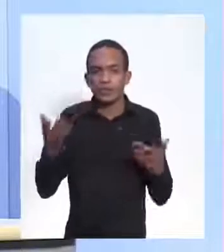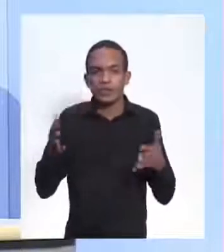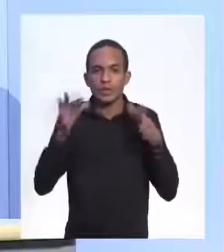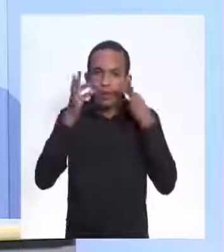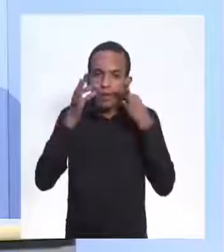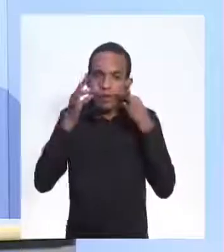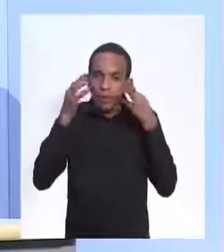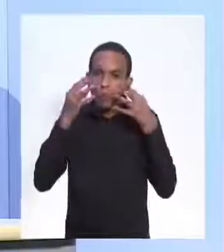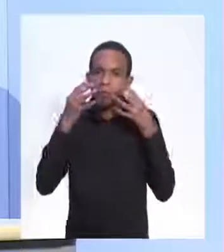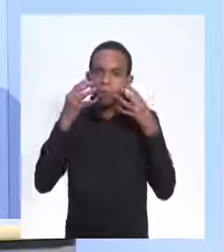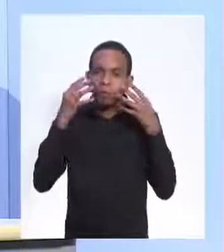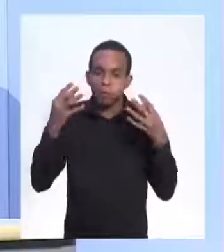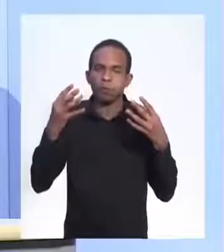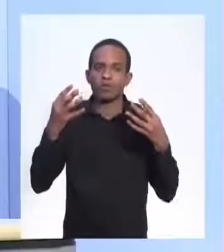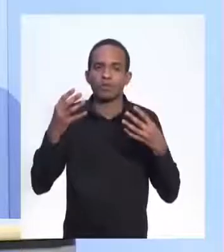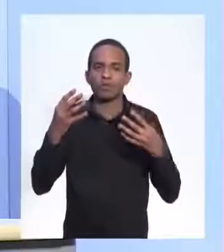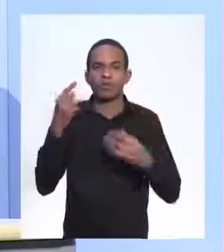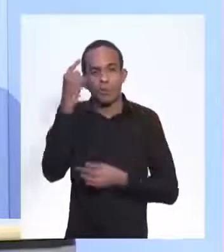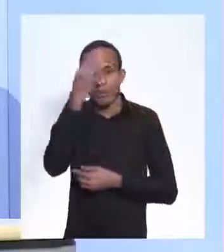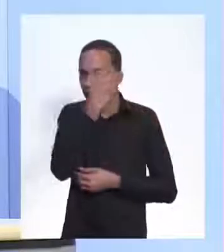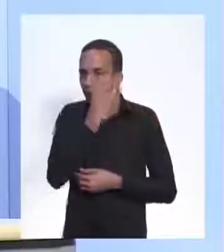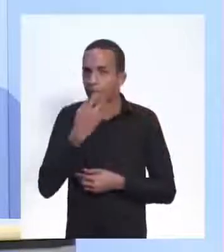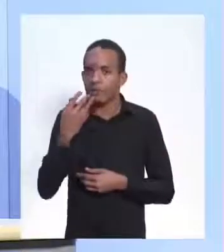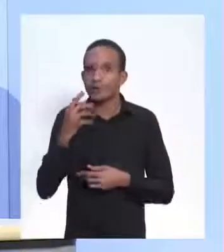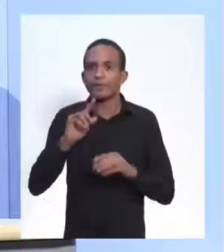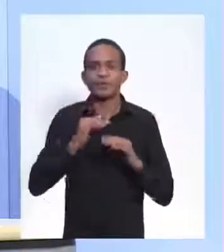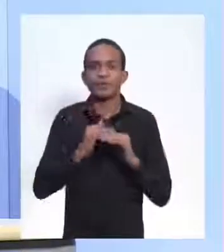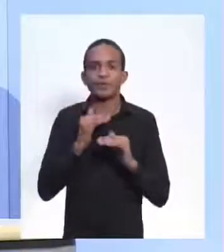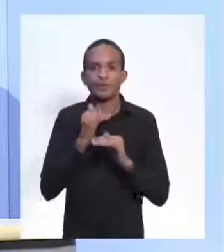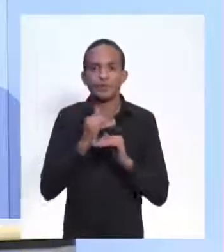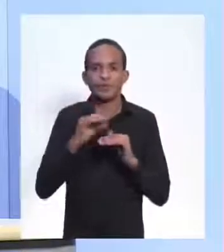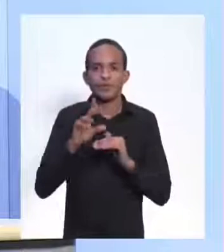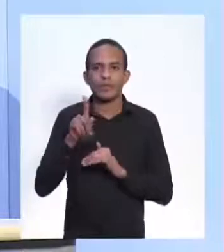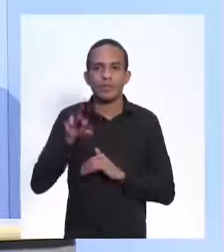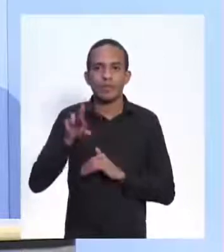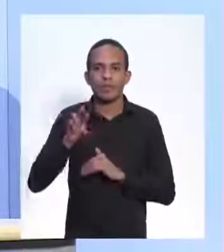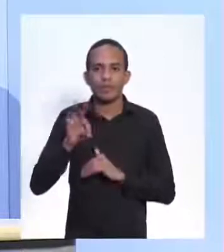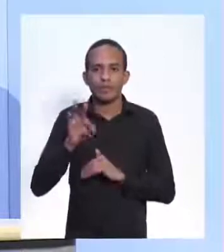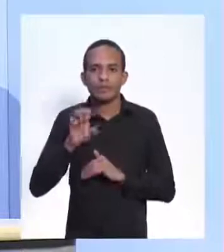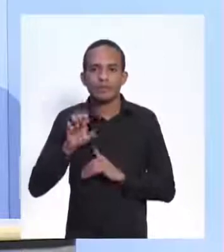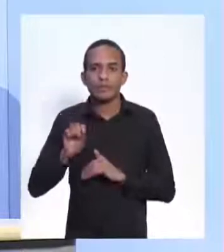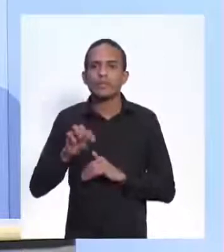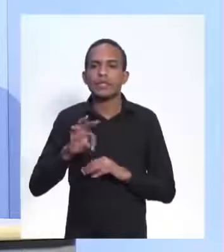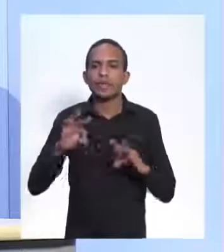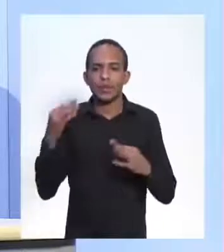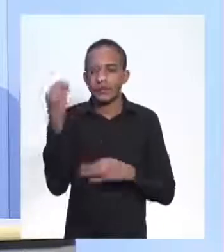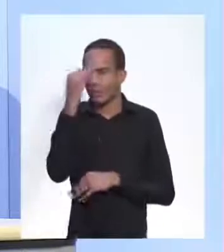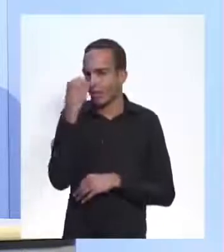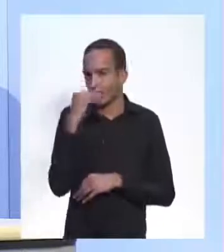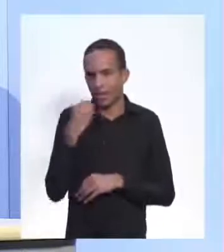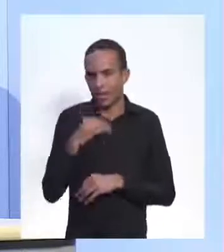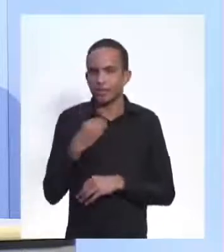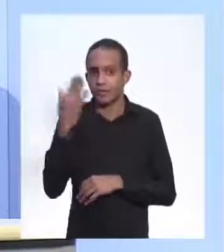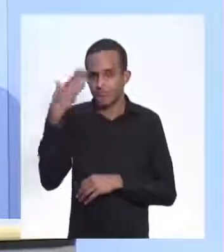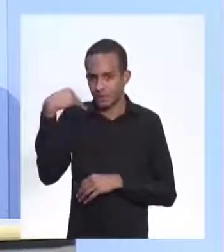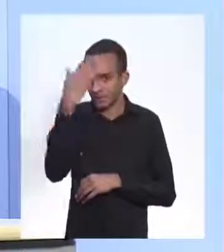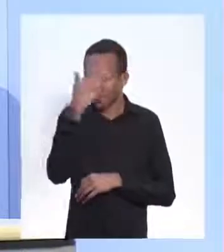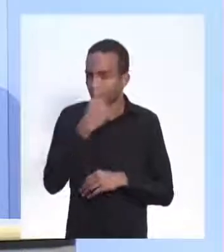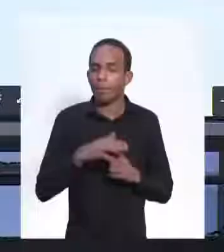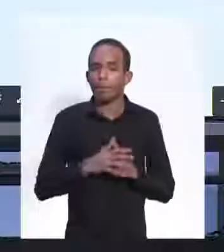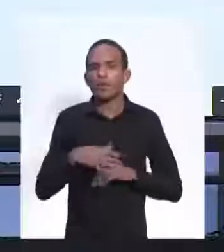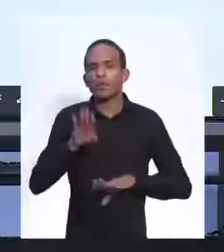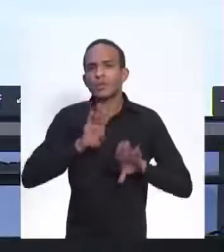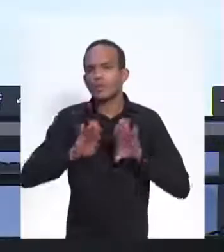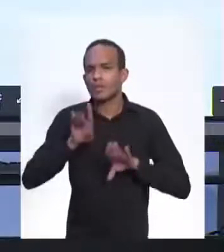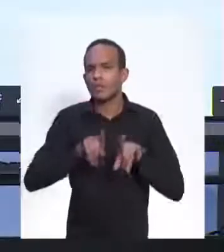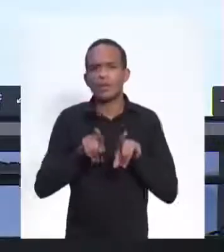ela aumenta, né, essas partes, e aí, por cima dessa prótese, então, é feita toda a maquiagem, a pintura definitiva. E ainda eles tiveram cuidado com